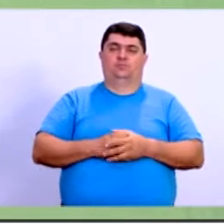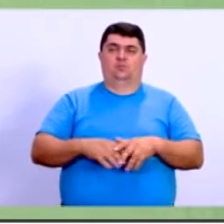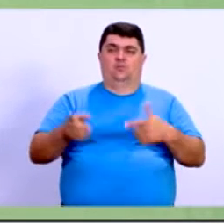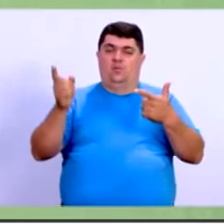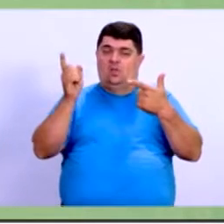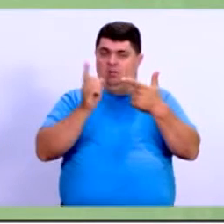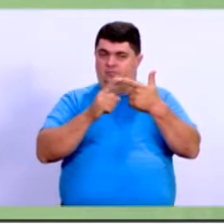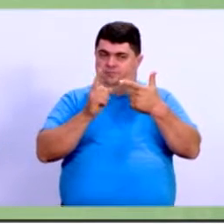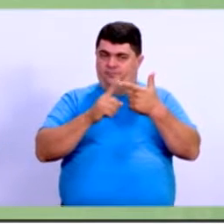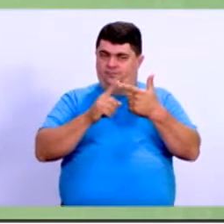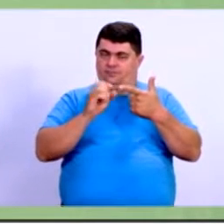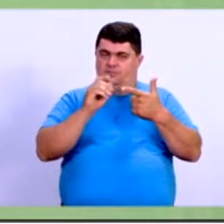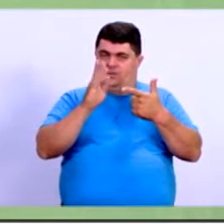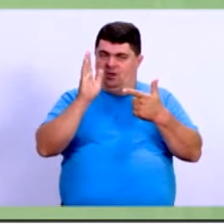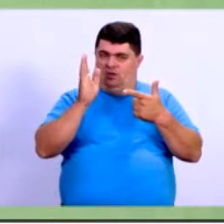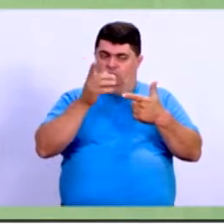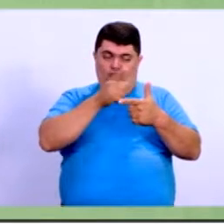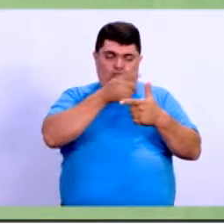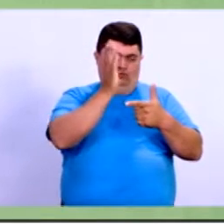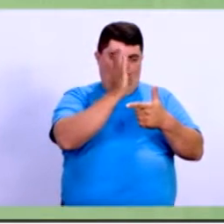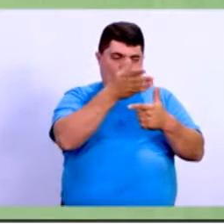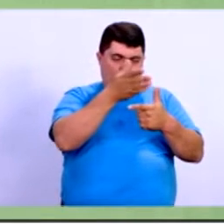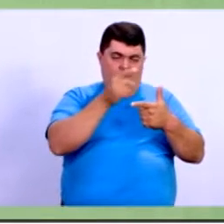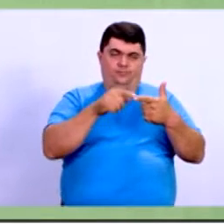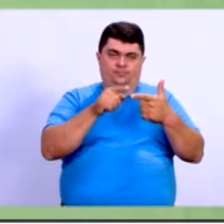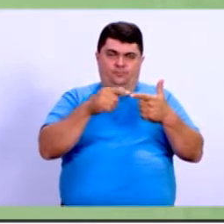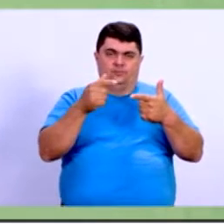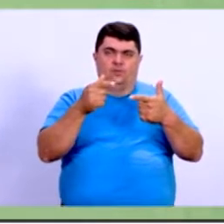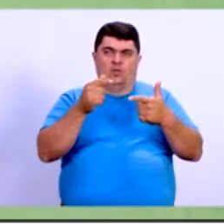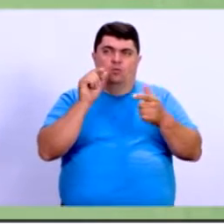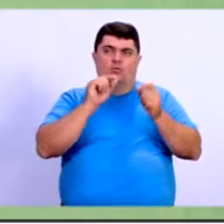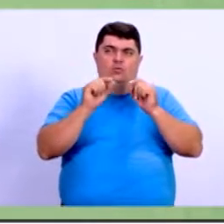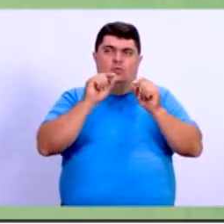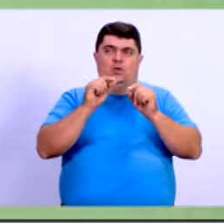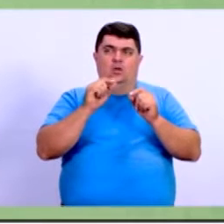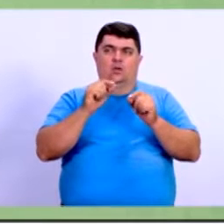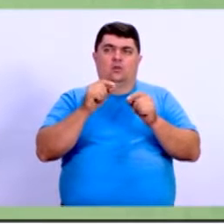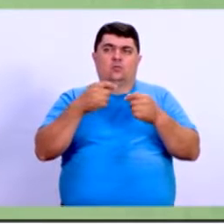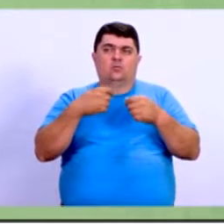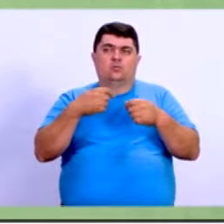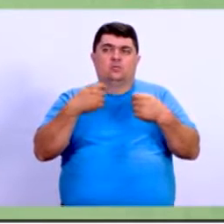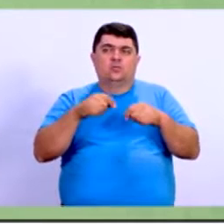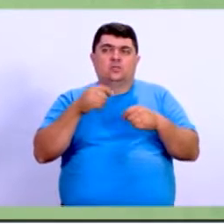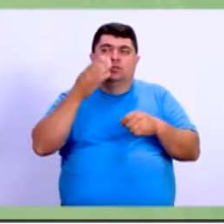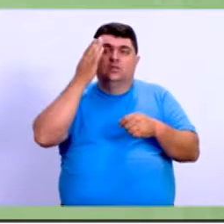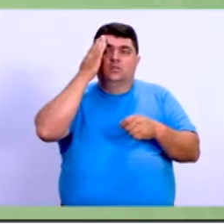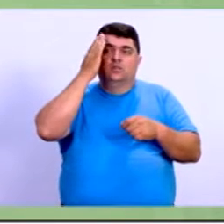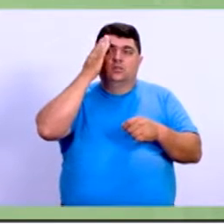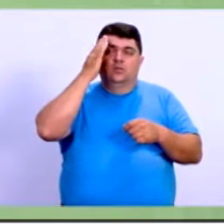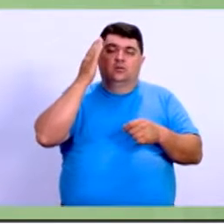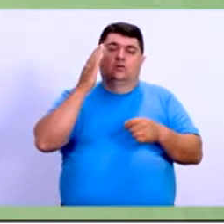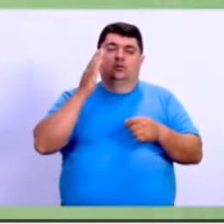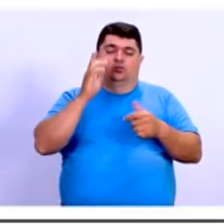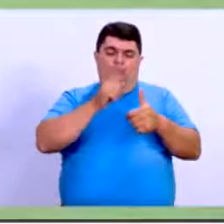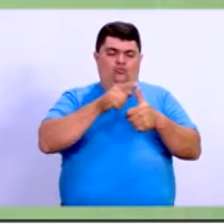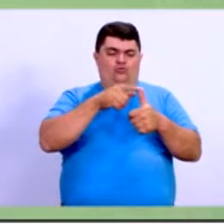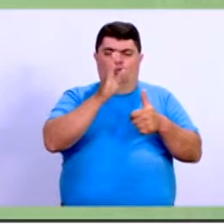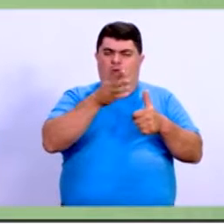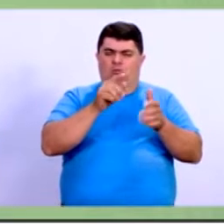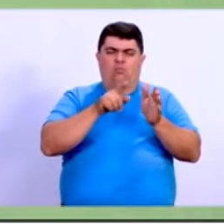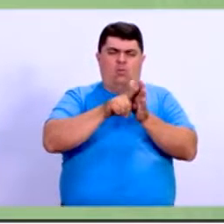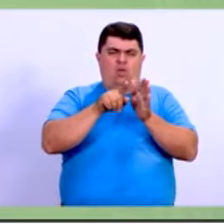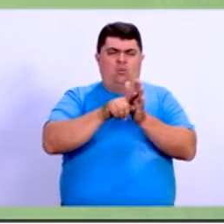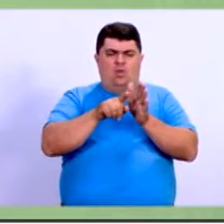com o cliente. Você visitou, você viu quais são as reais necessidades do usuário, você solicitou várias